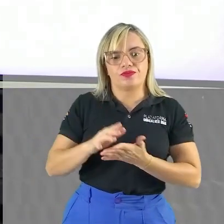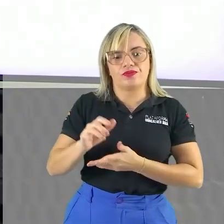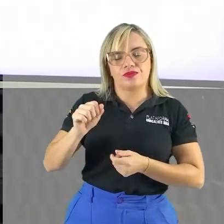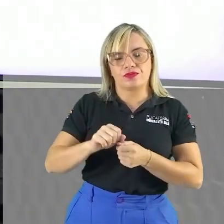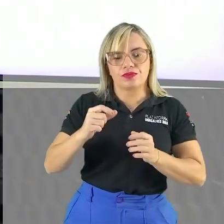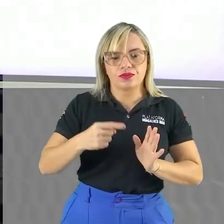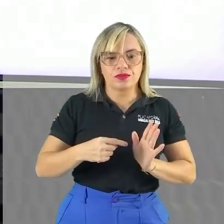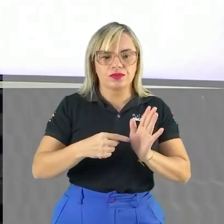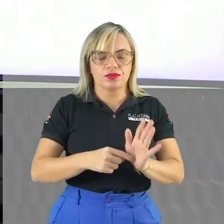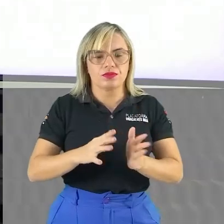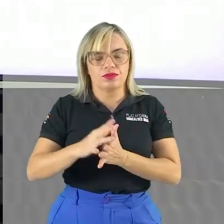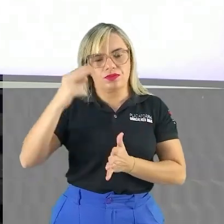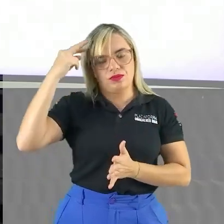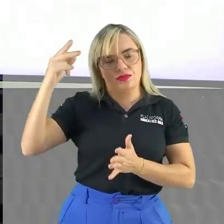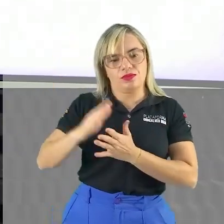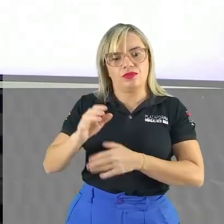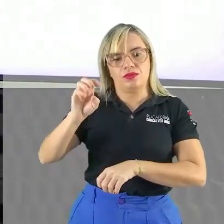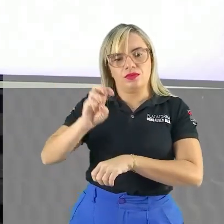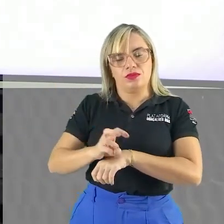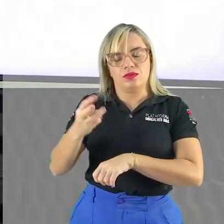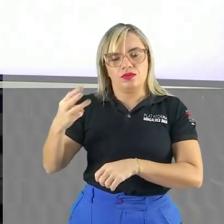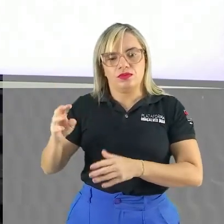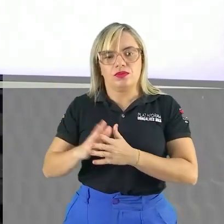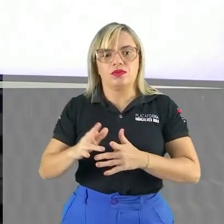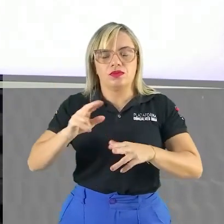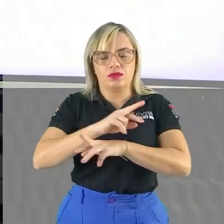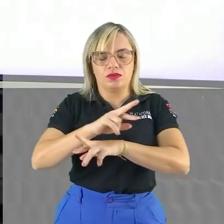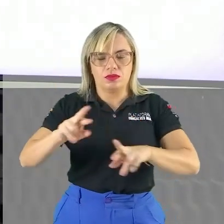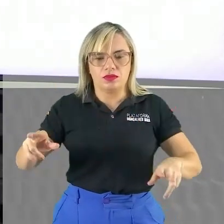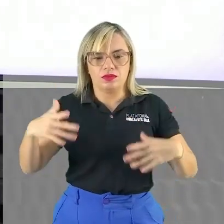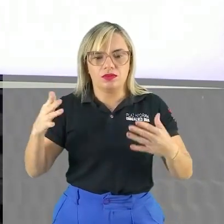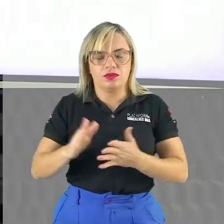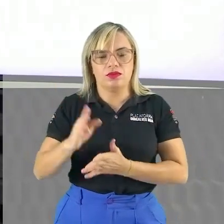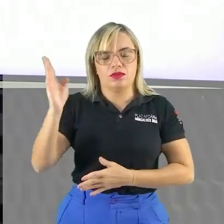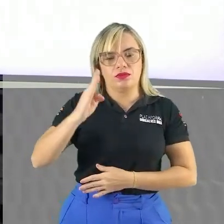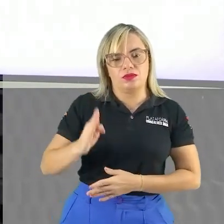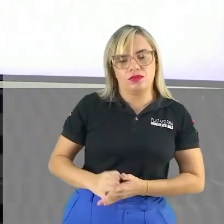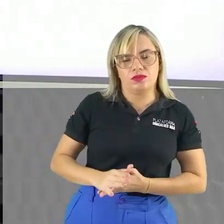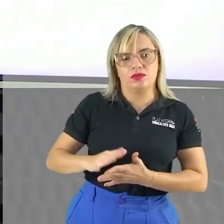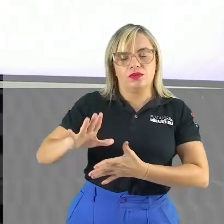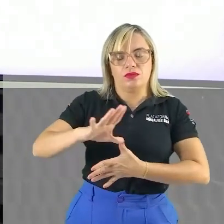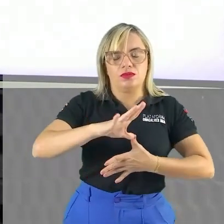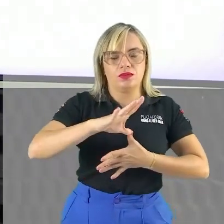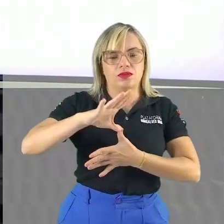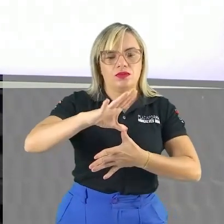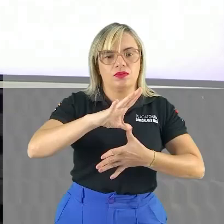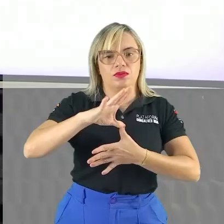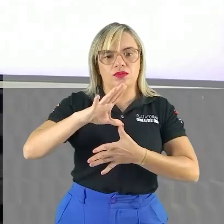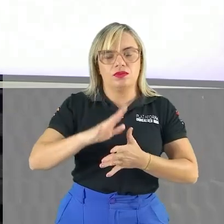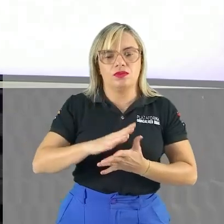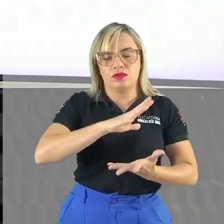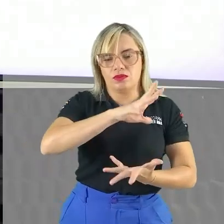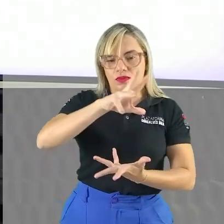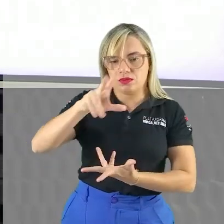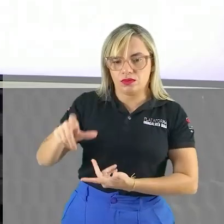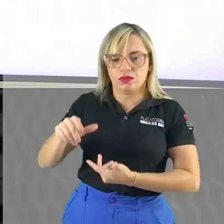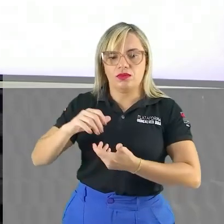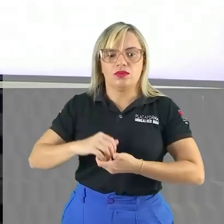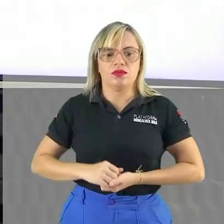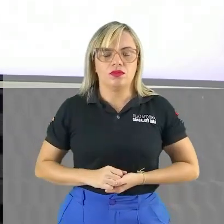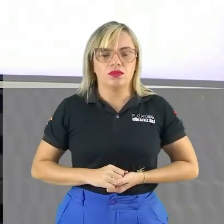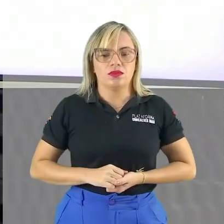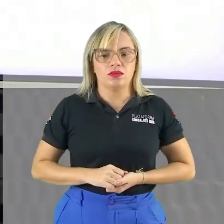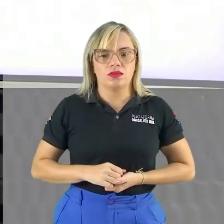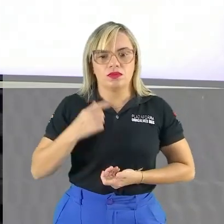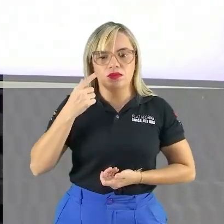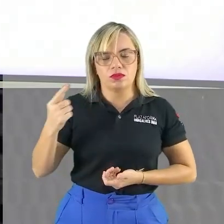questões de história do Maranhão, mas também traz bastante questões de história do Brasil, da América, do mundo de uma forma geral. Vamos lá.